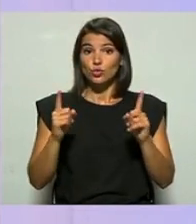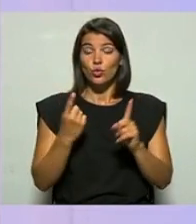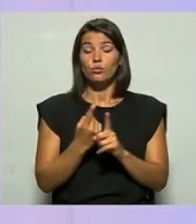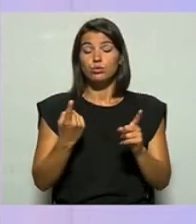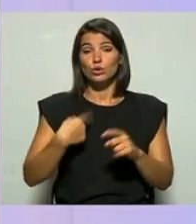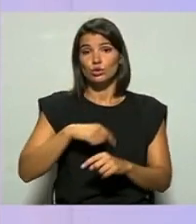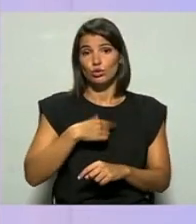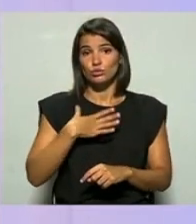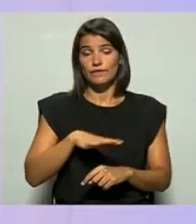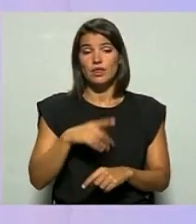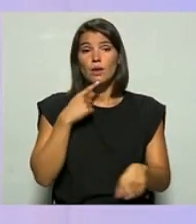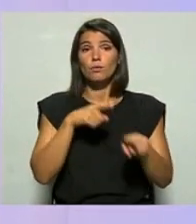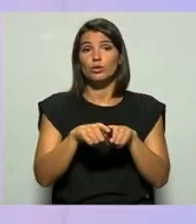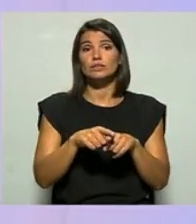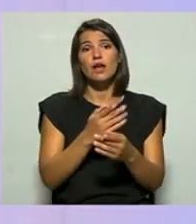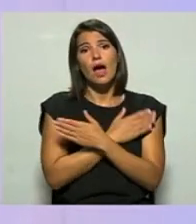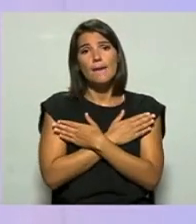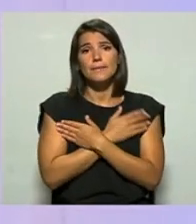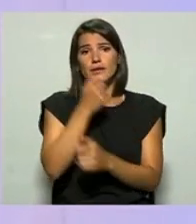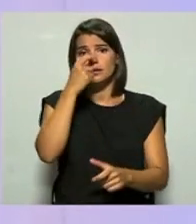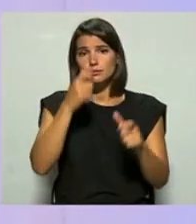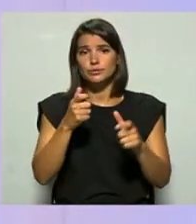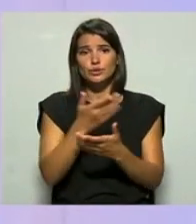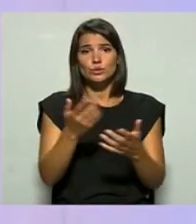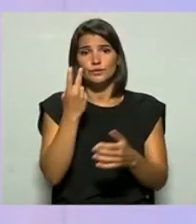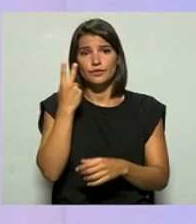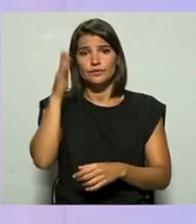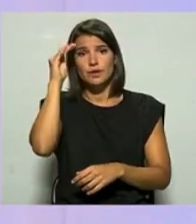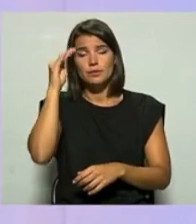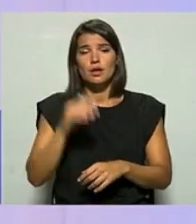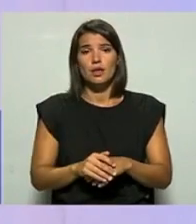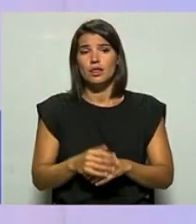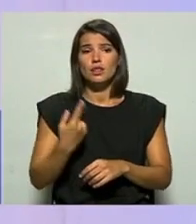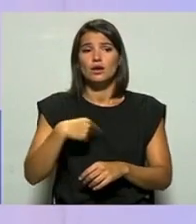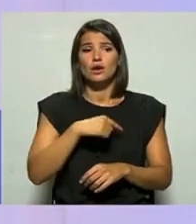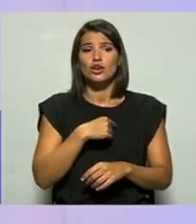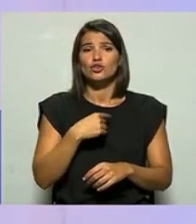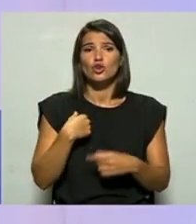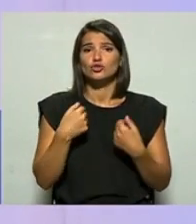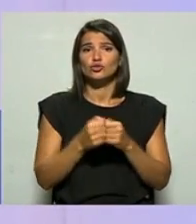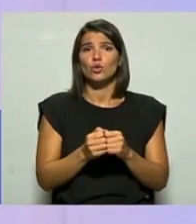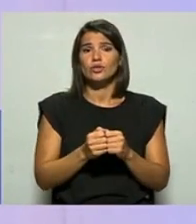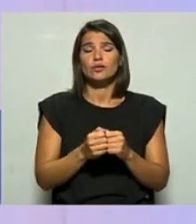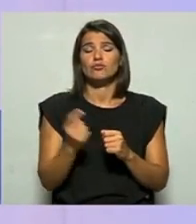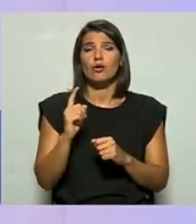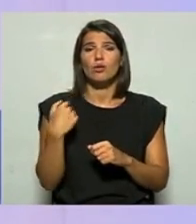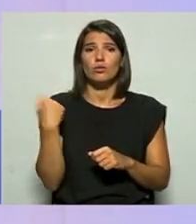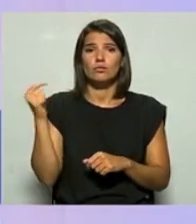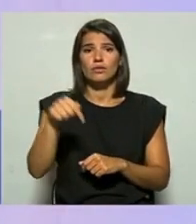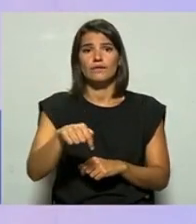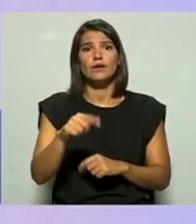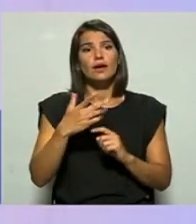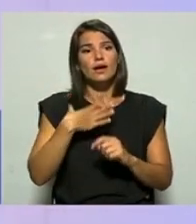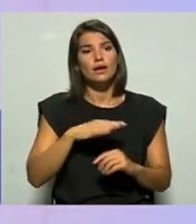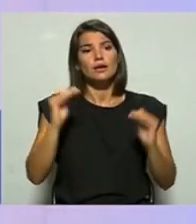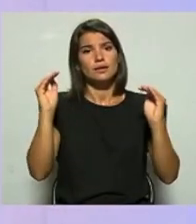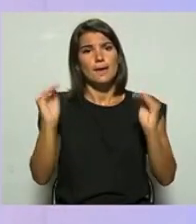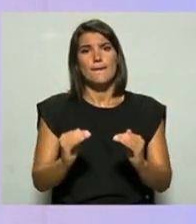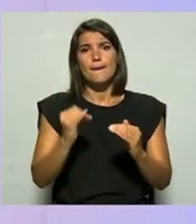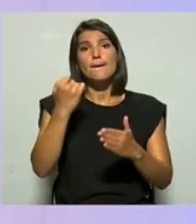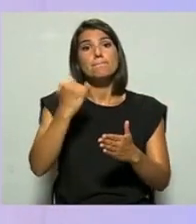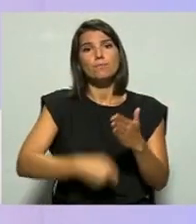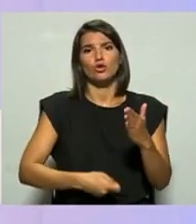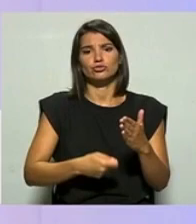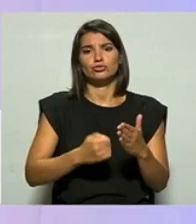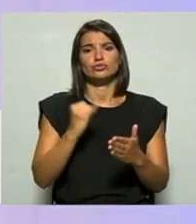nós somos nós queremos políticas amigas dos Municípios e nós temos e nós nós colhemos aqui minutos nós temos uma clara a redução de